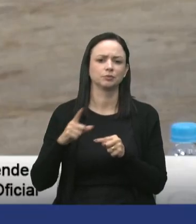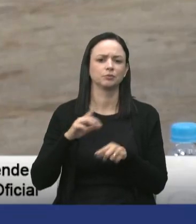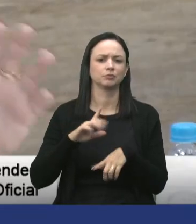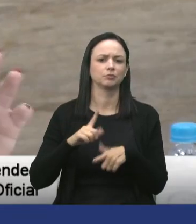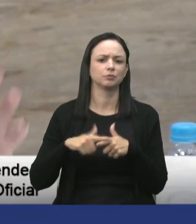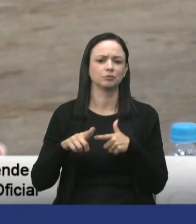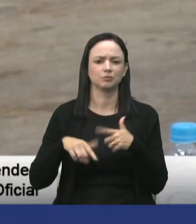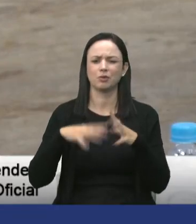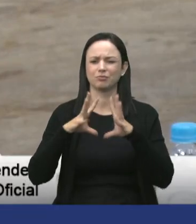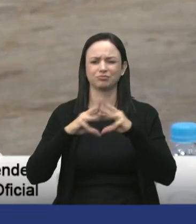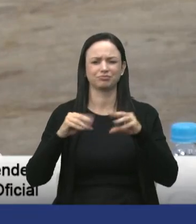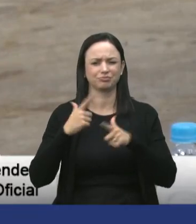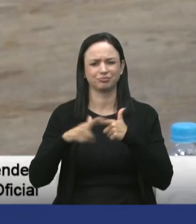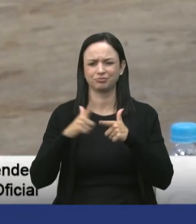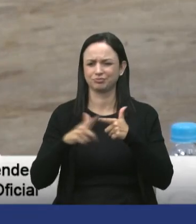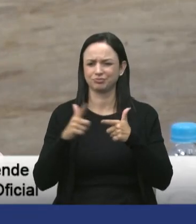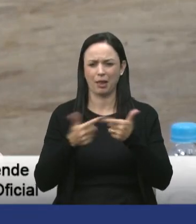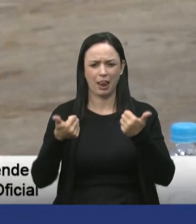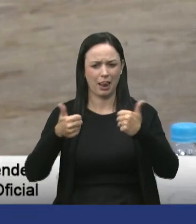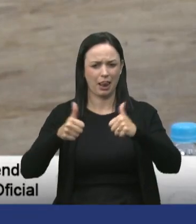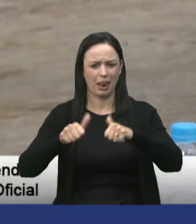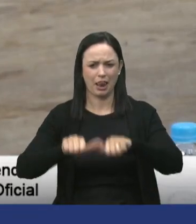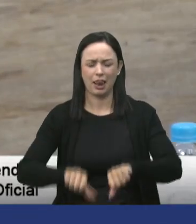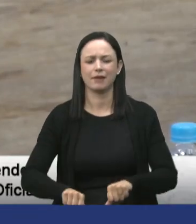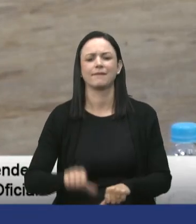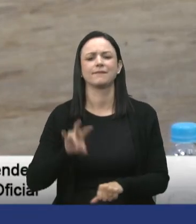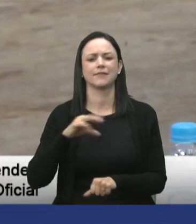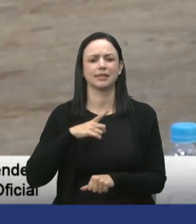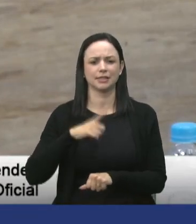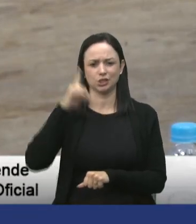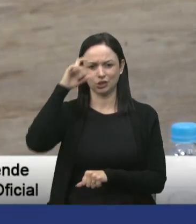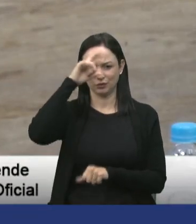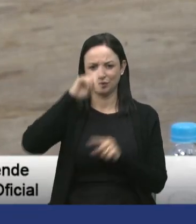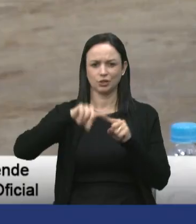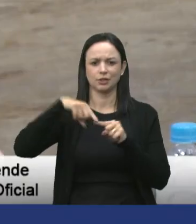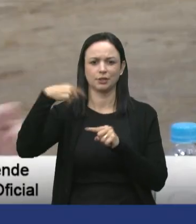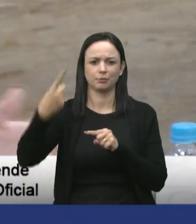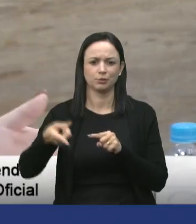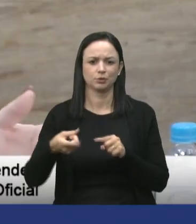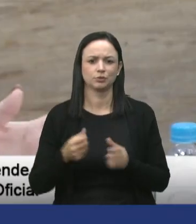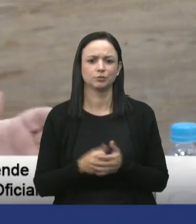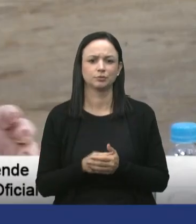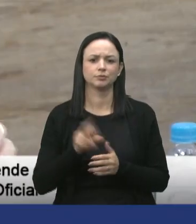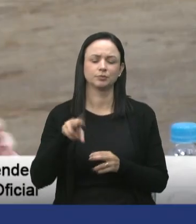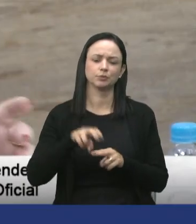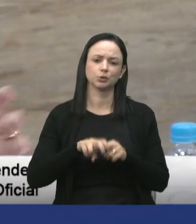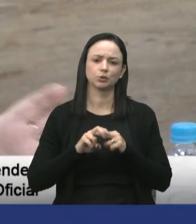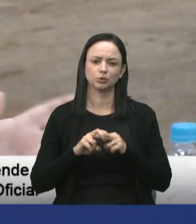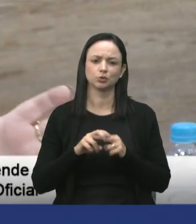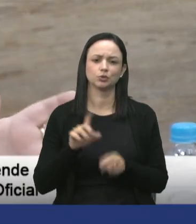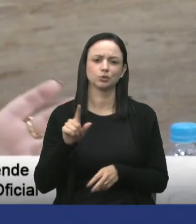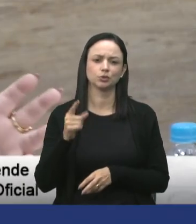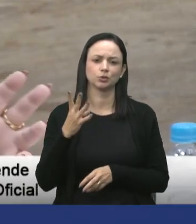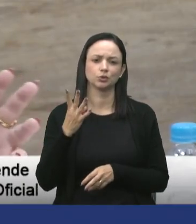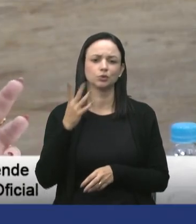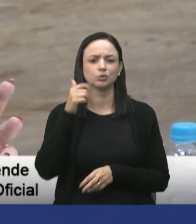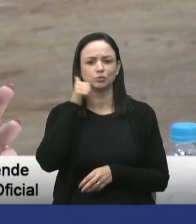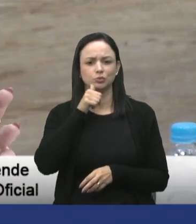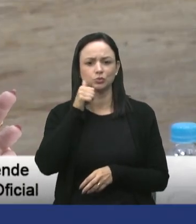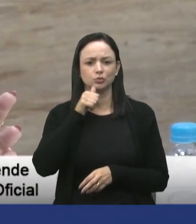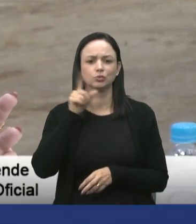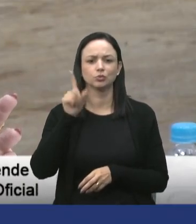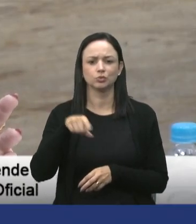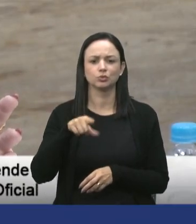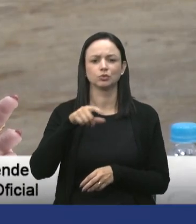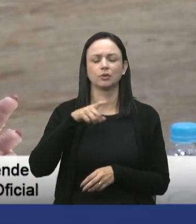areia movediça, e se ela não sair no começo, ela vai ter muita dificuldade de sair depois. E é por isso que 14 mulheres são vítimas